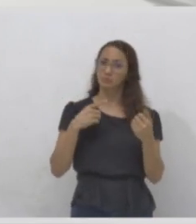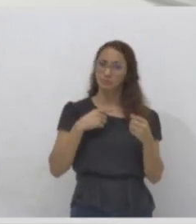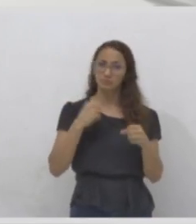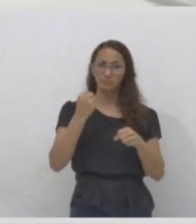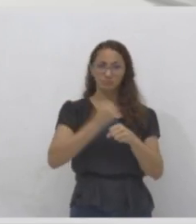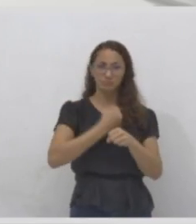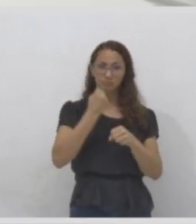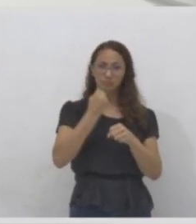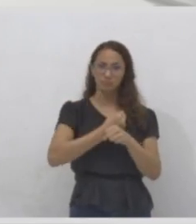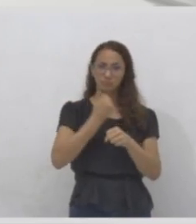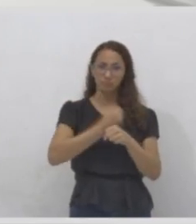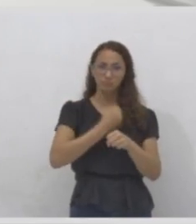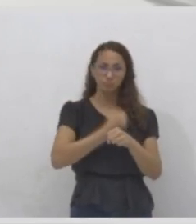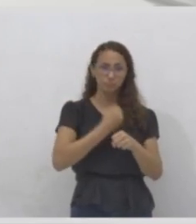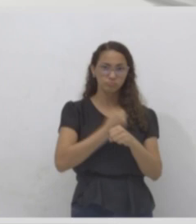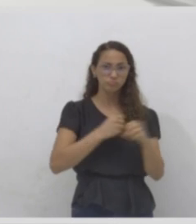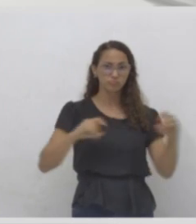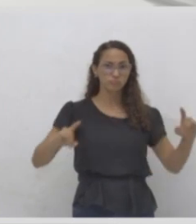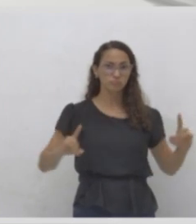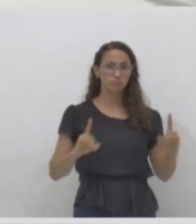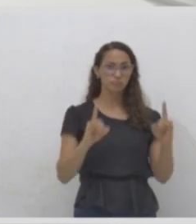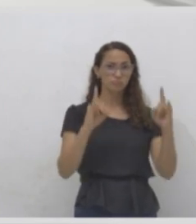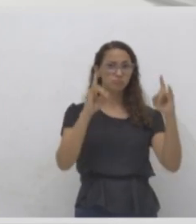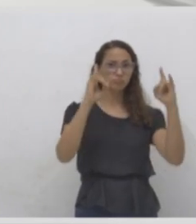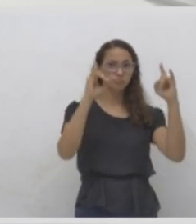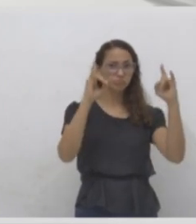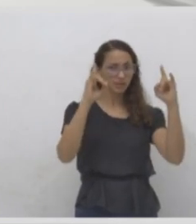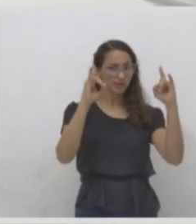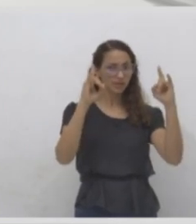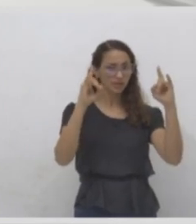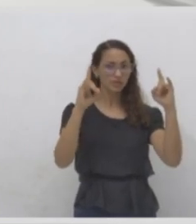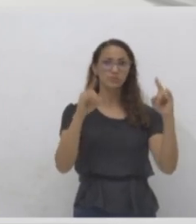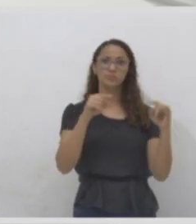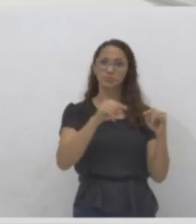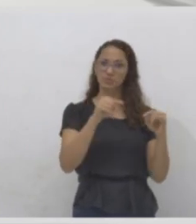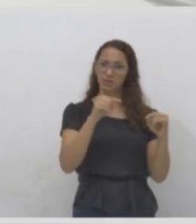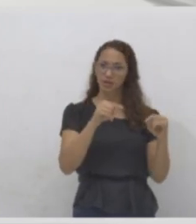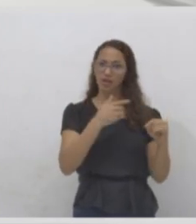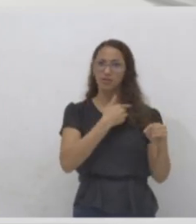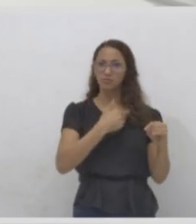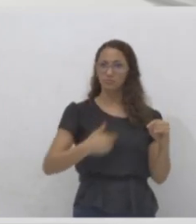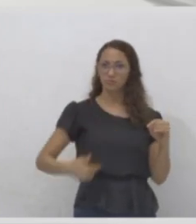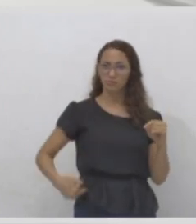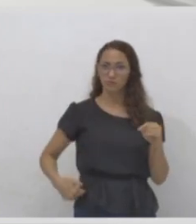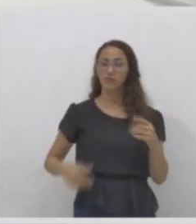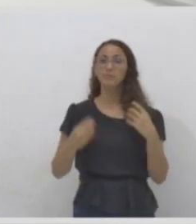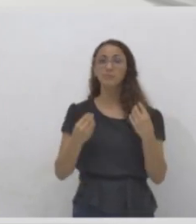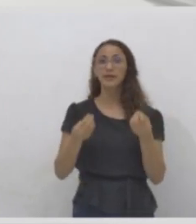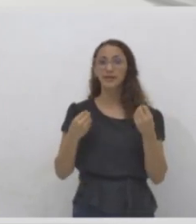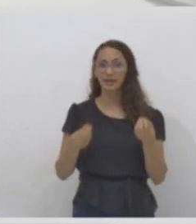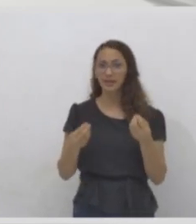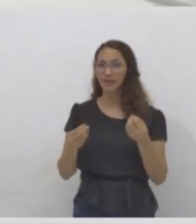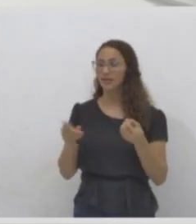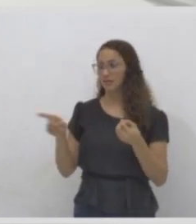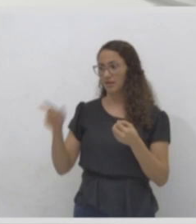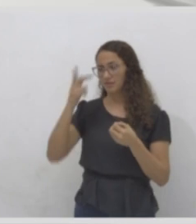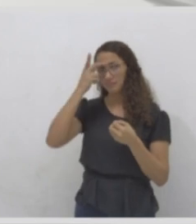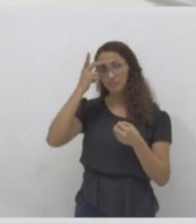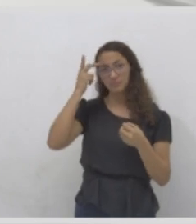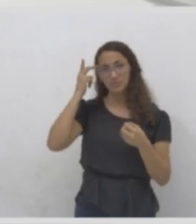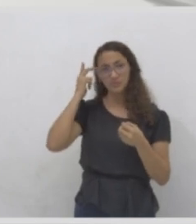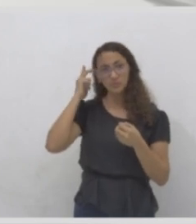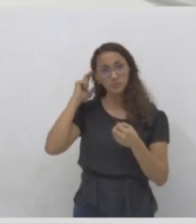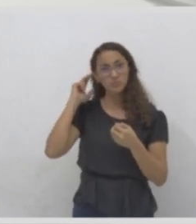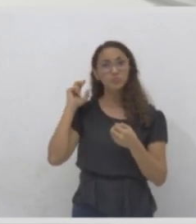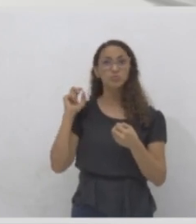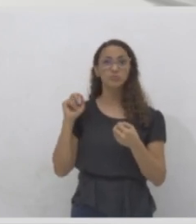para receber esse povo, tá, marginalizado da Belle Époque. Aí vocês estão observando